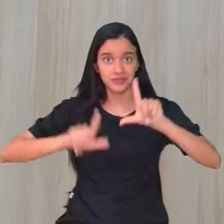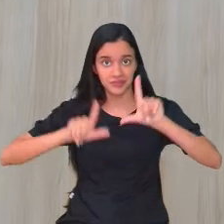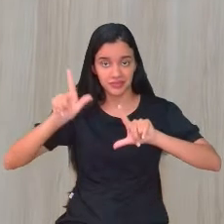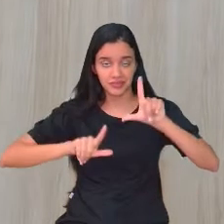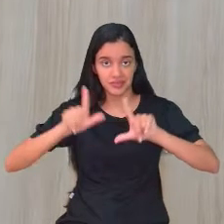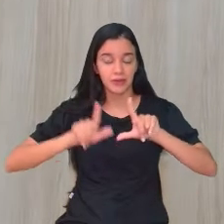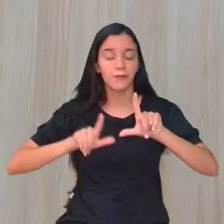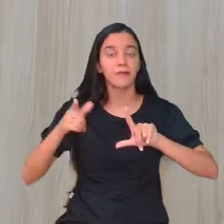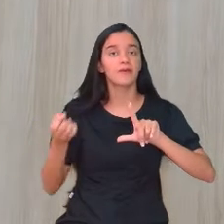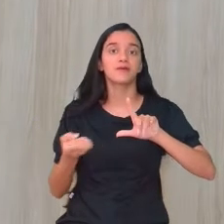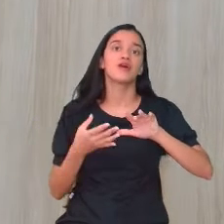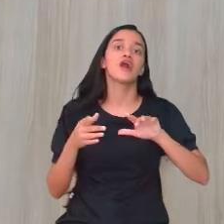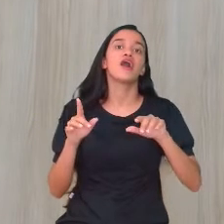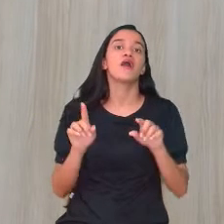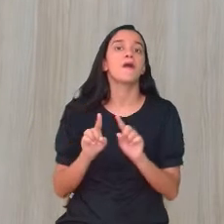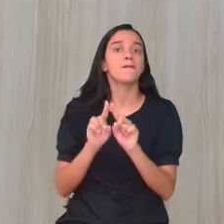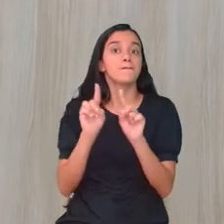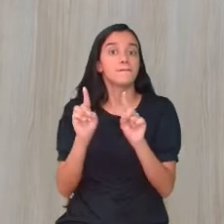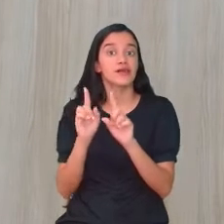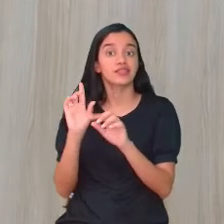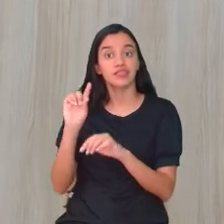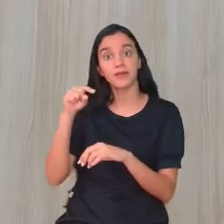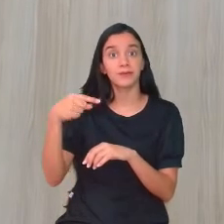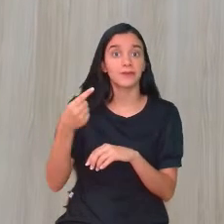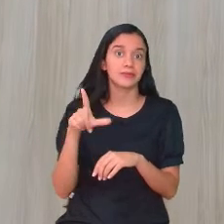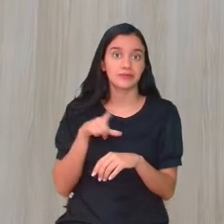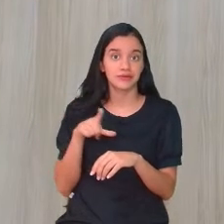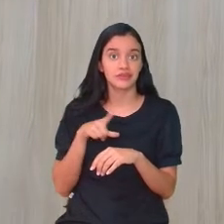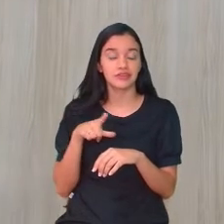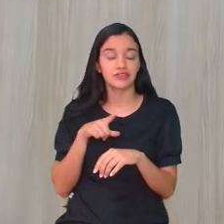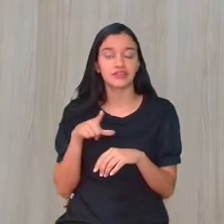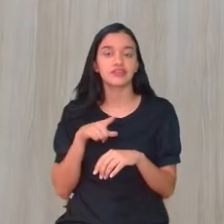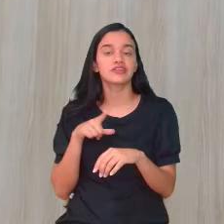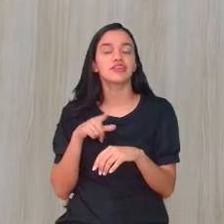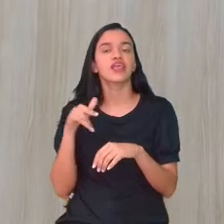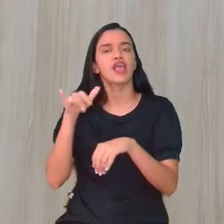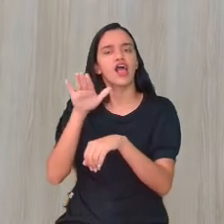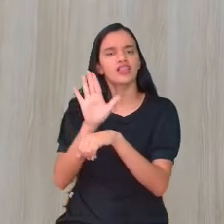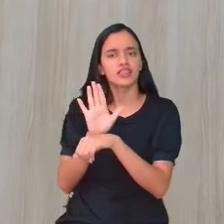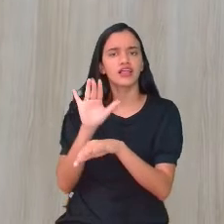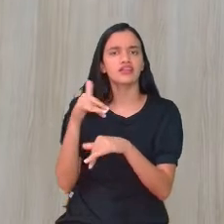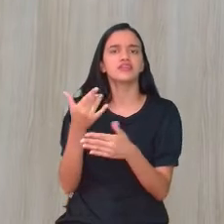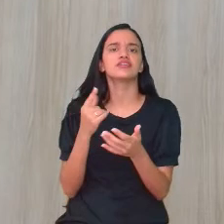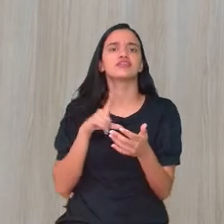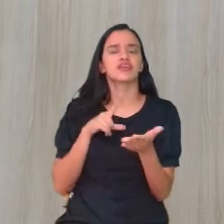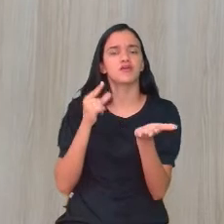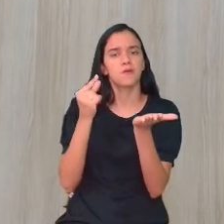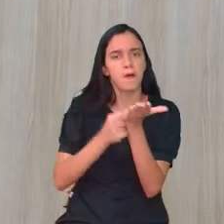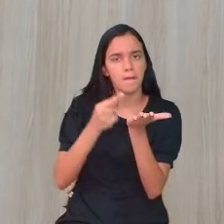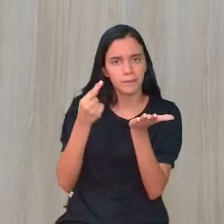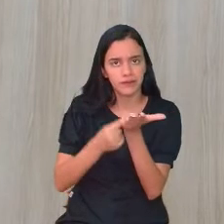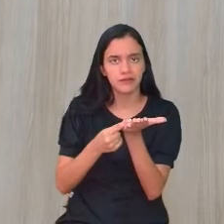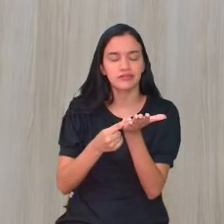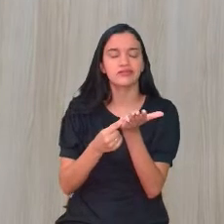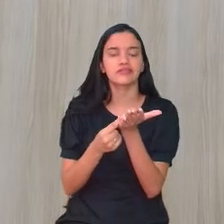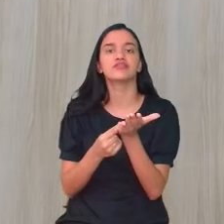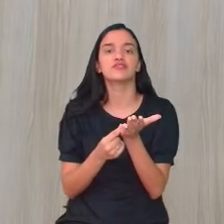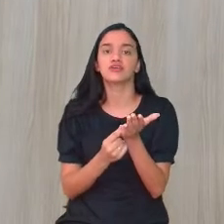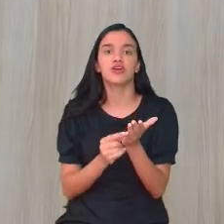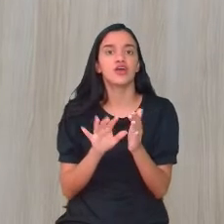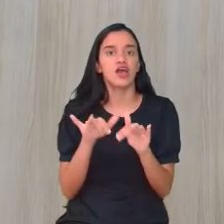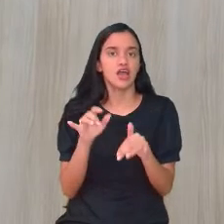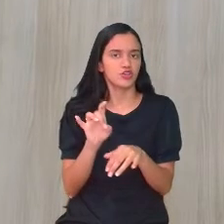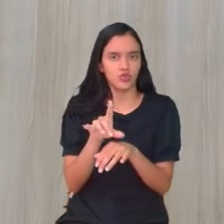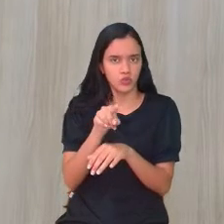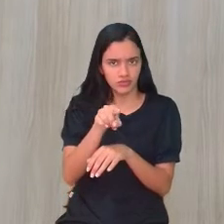né? Mais à frente tem a reprise, tem o canal do YouTube, aplicativo, tudo isso. Então só não